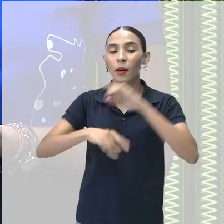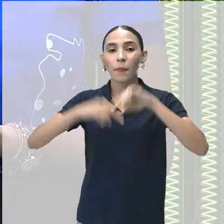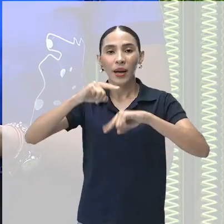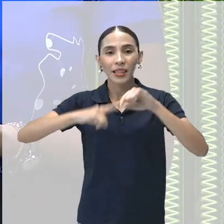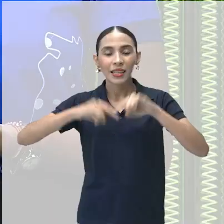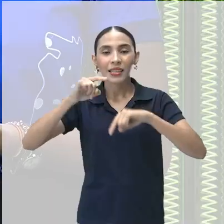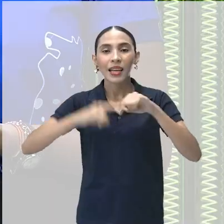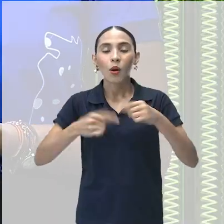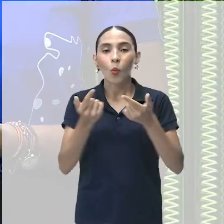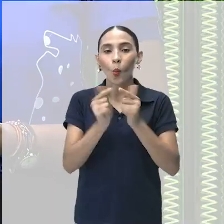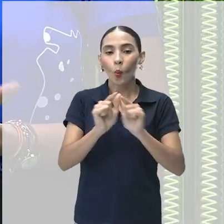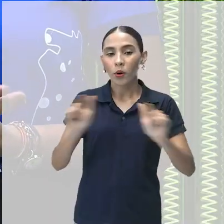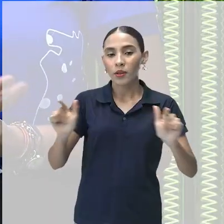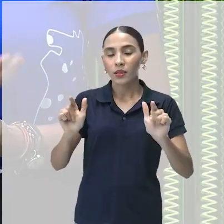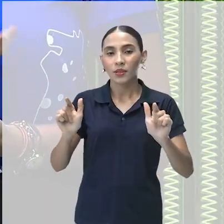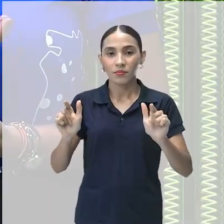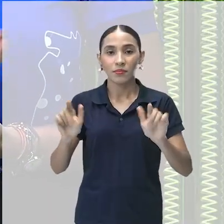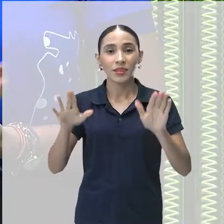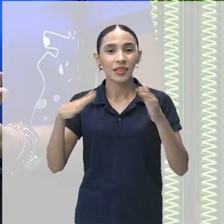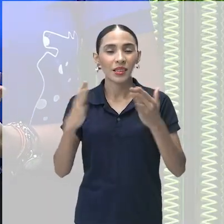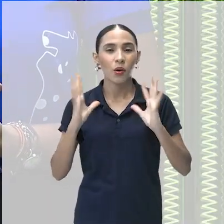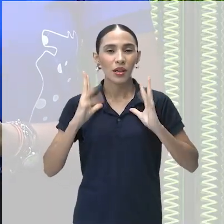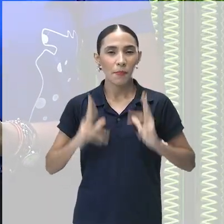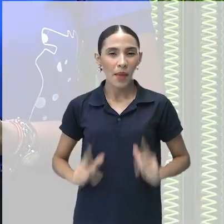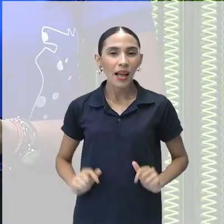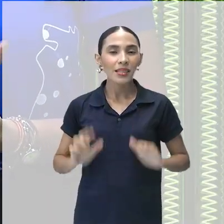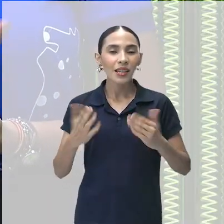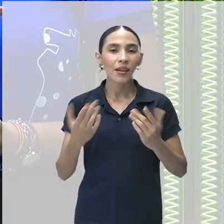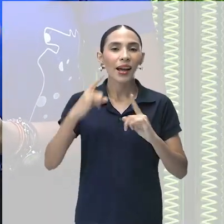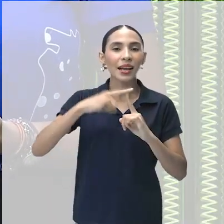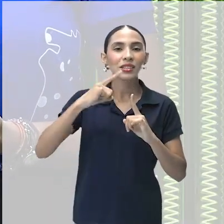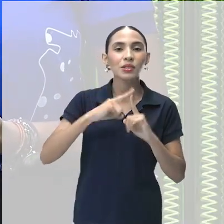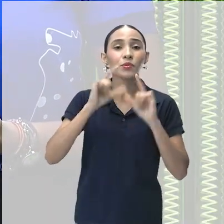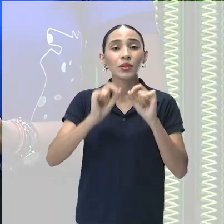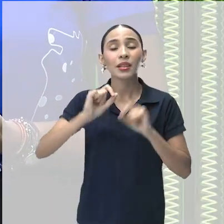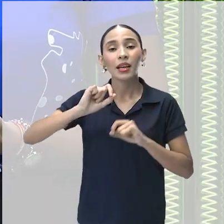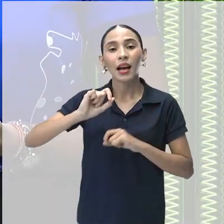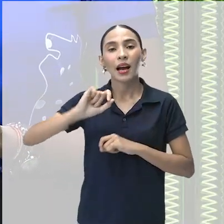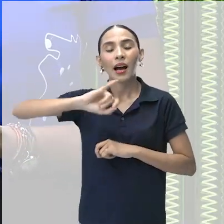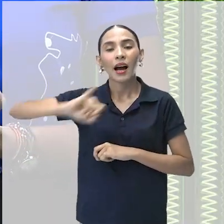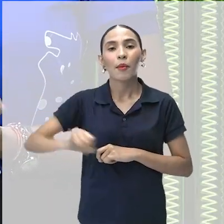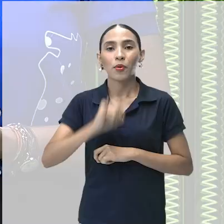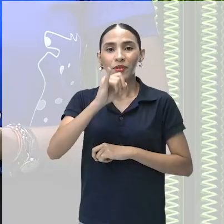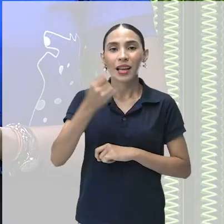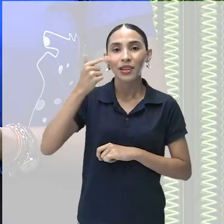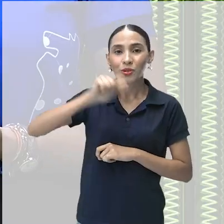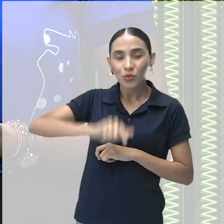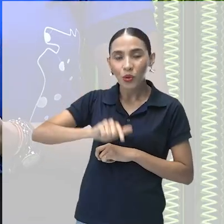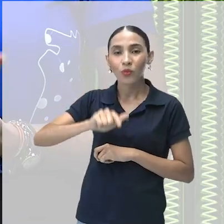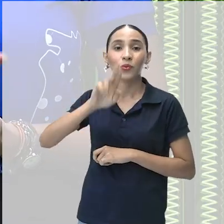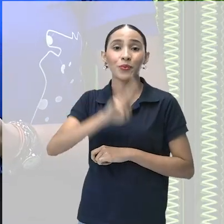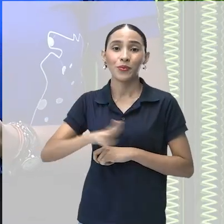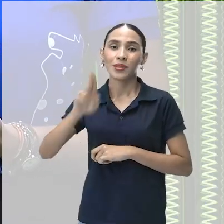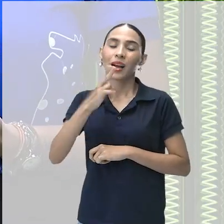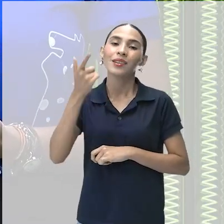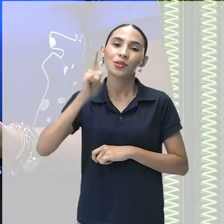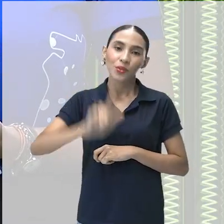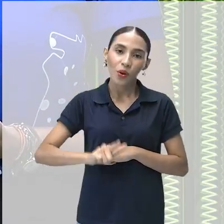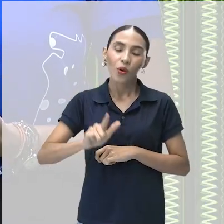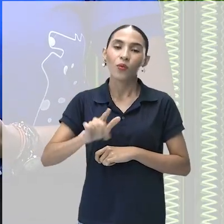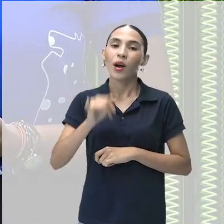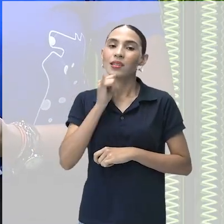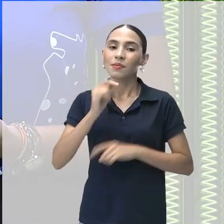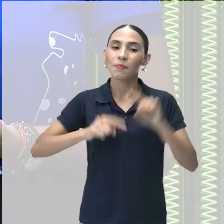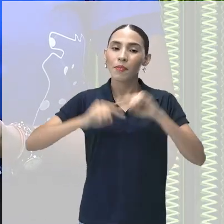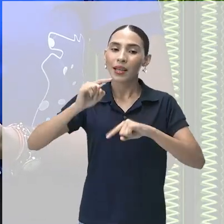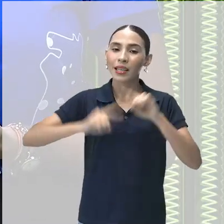produtos de limpeza, por exemplo. Então, são formas de reaproveitar, ou seja, reutilizar essas